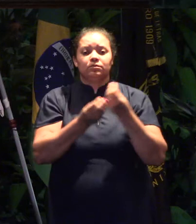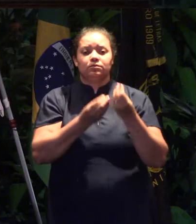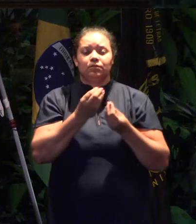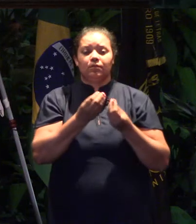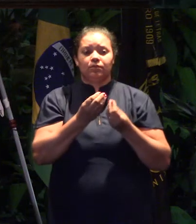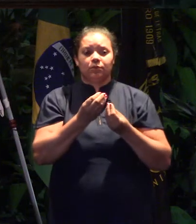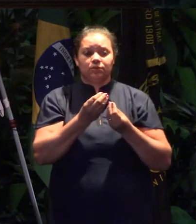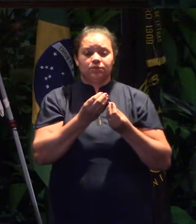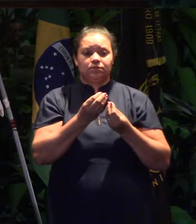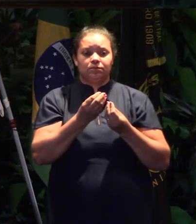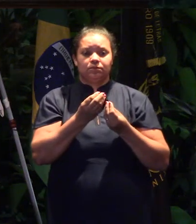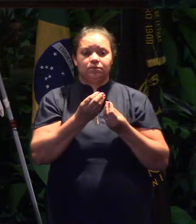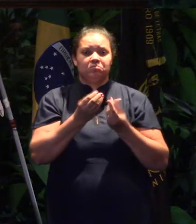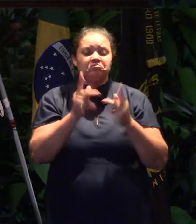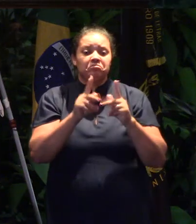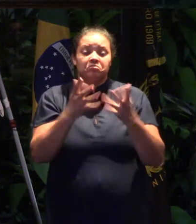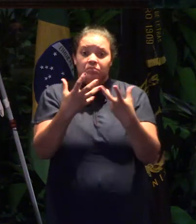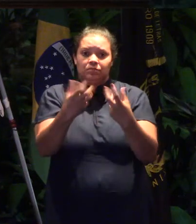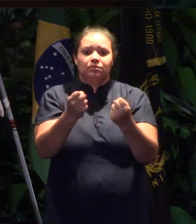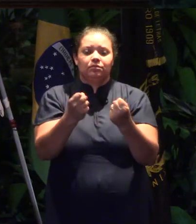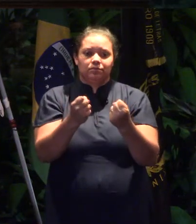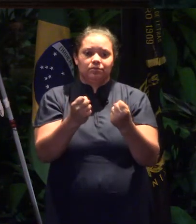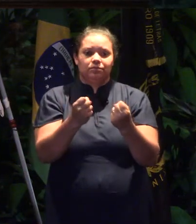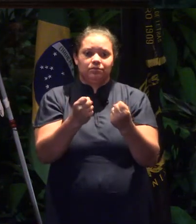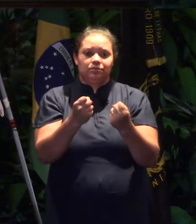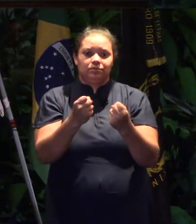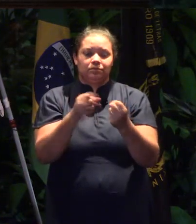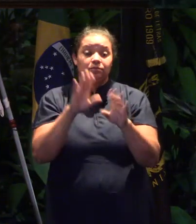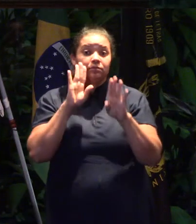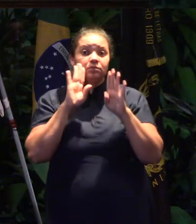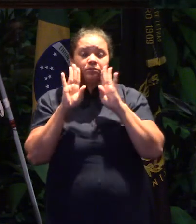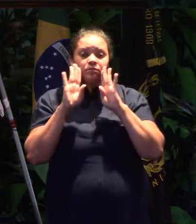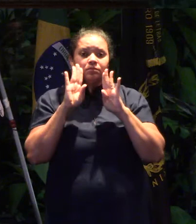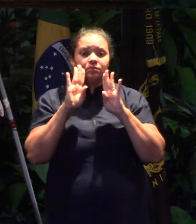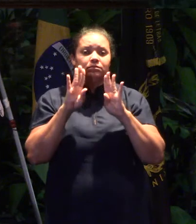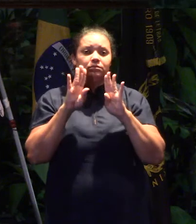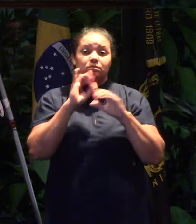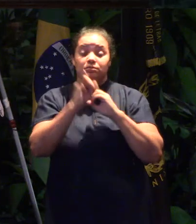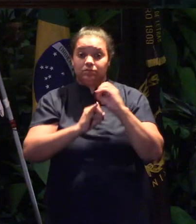como é que era essa receptividade e tudo. E, estando numa rede social, o diálogo